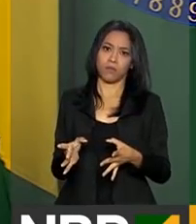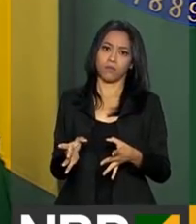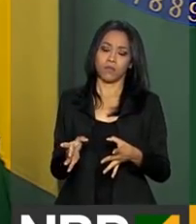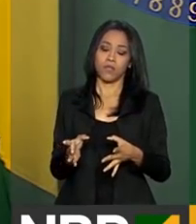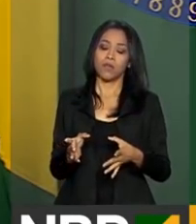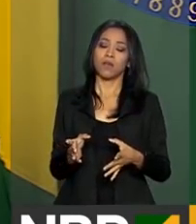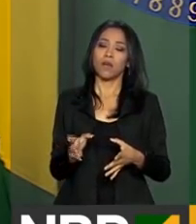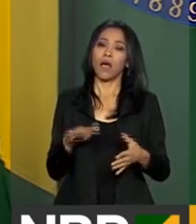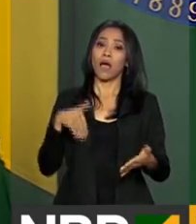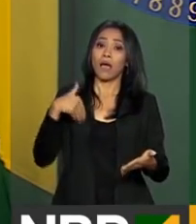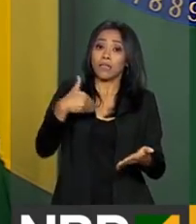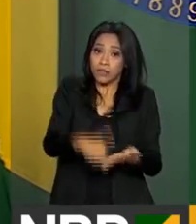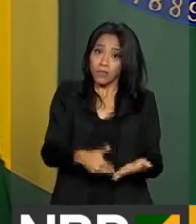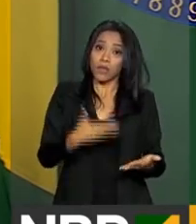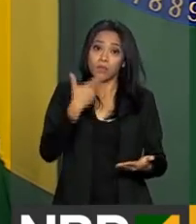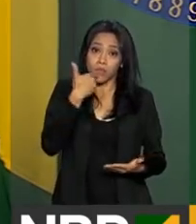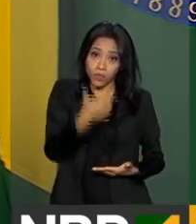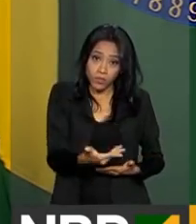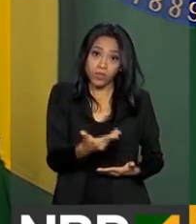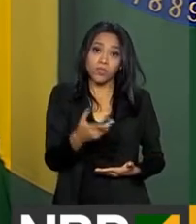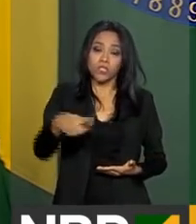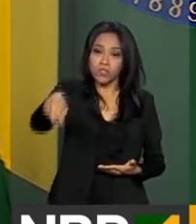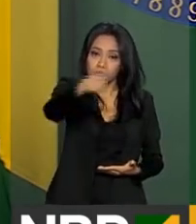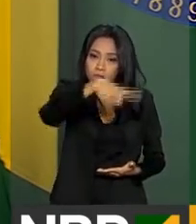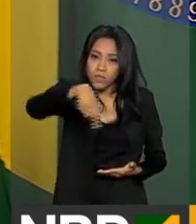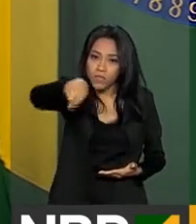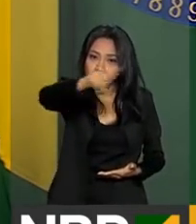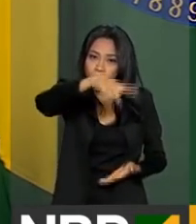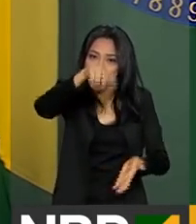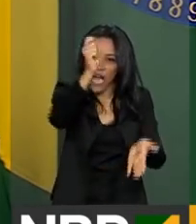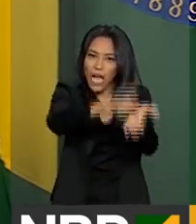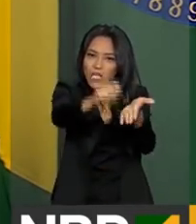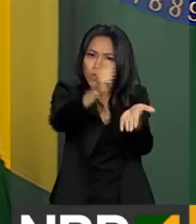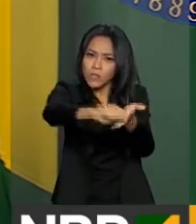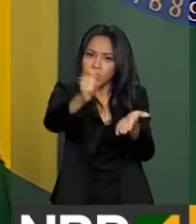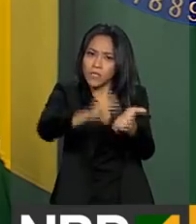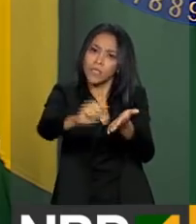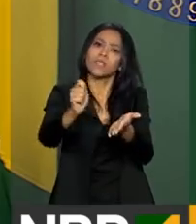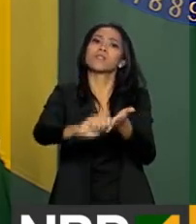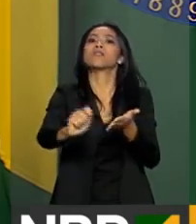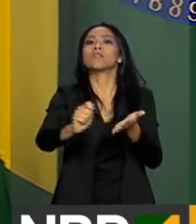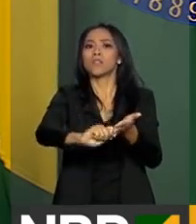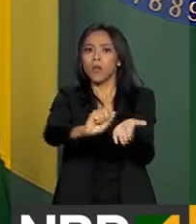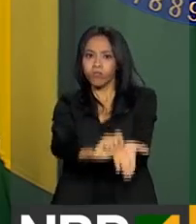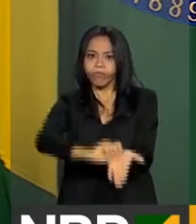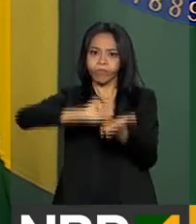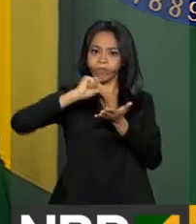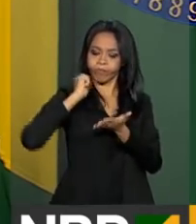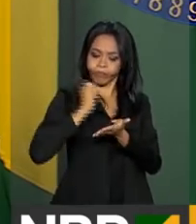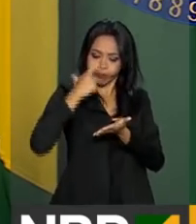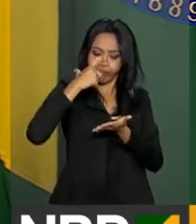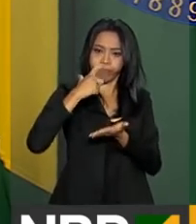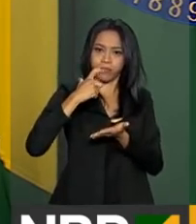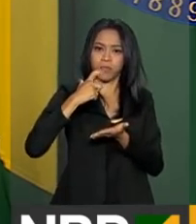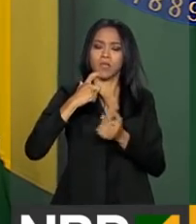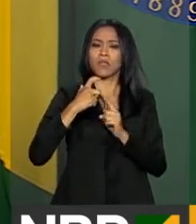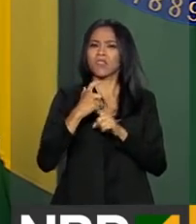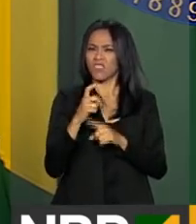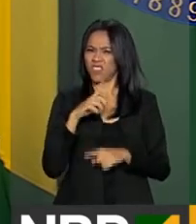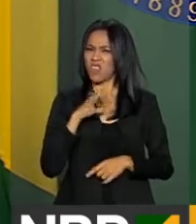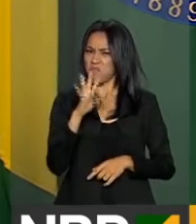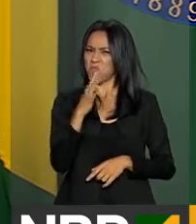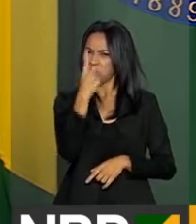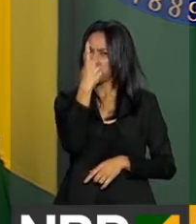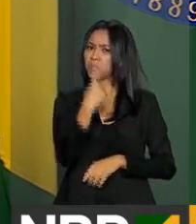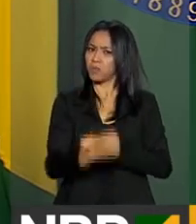pedir que anotassem em letras garrafais isso já tem quase um ano